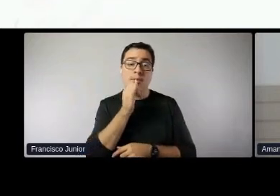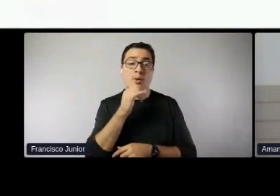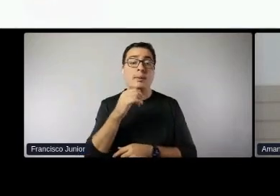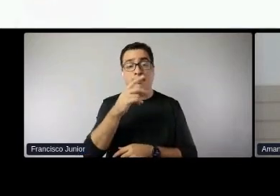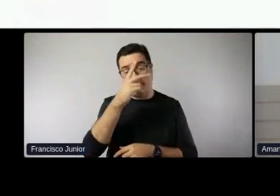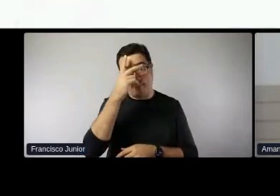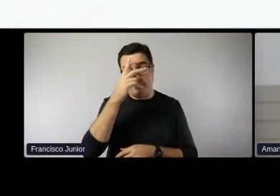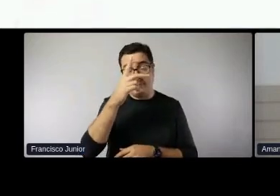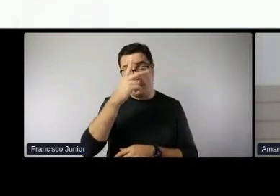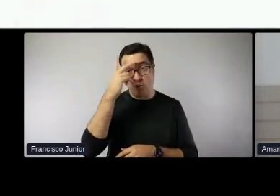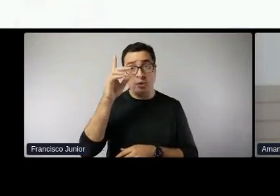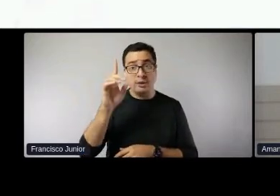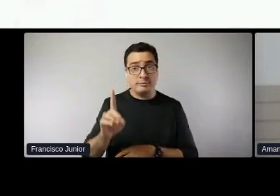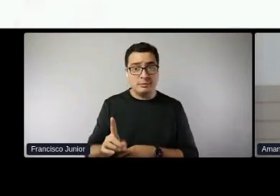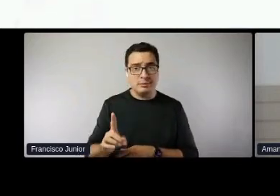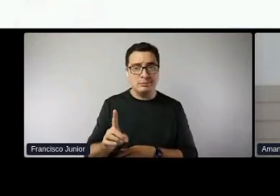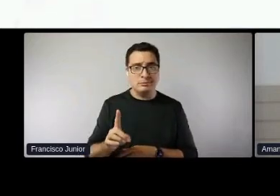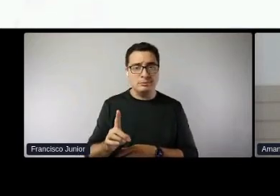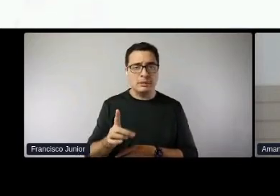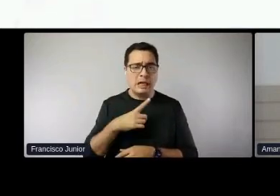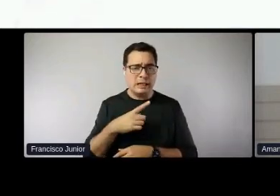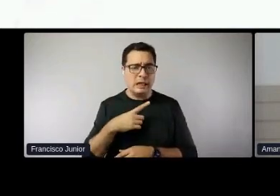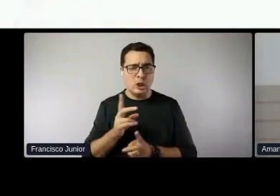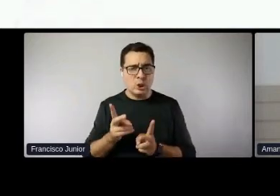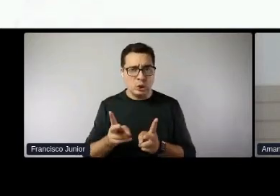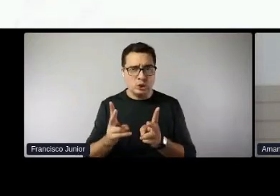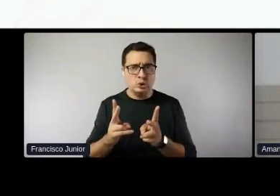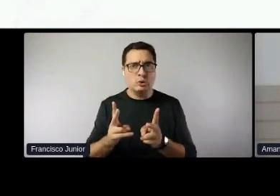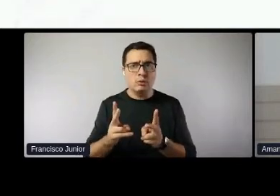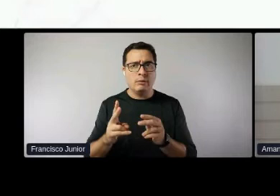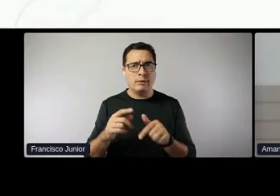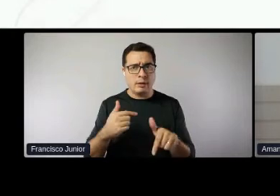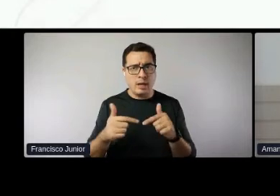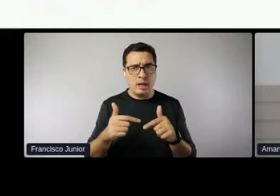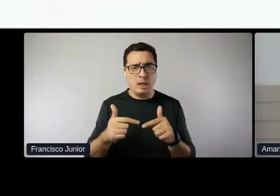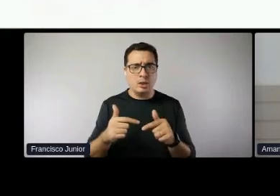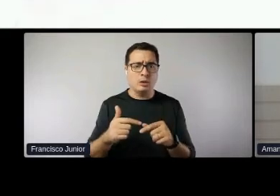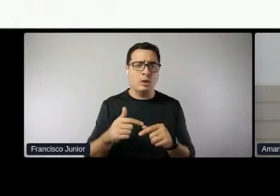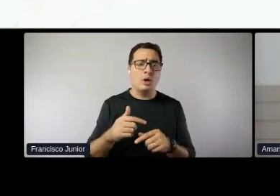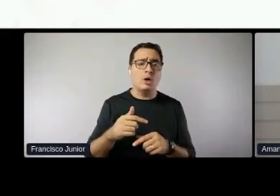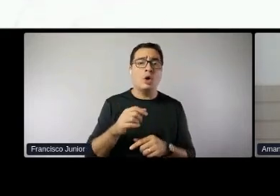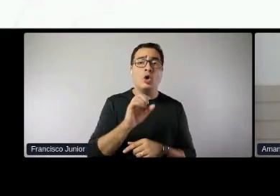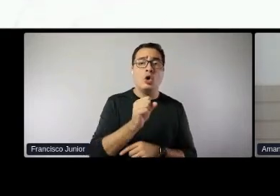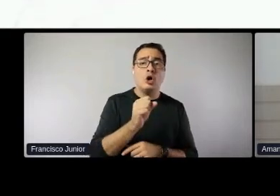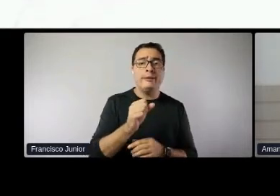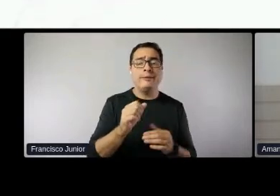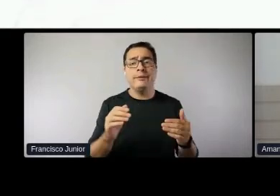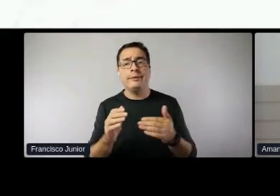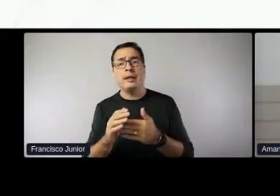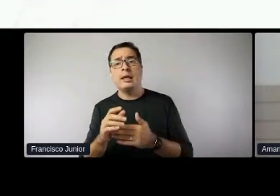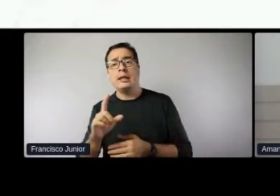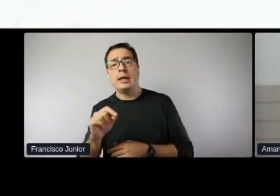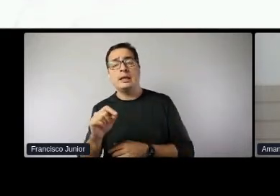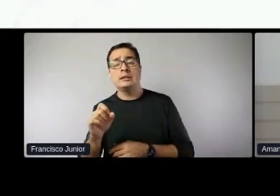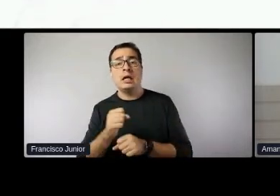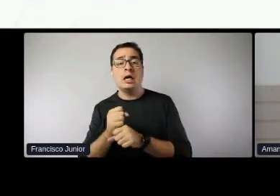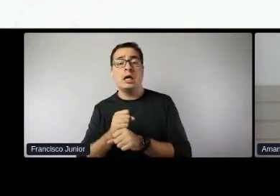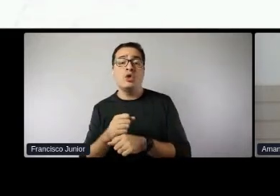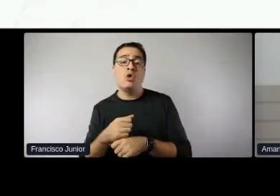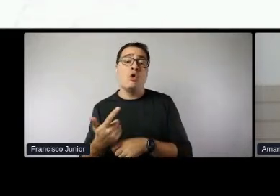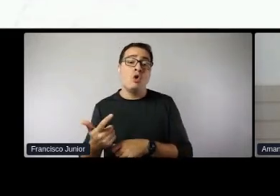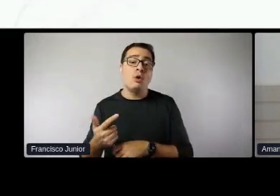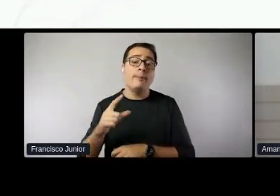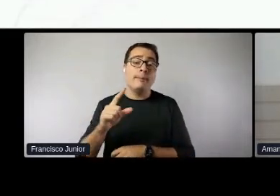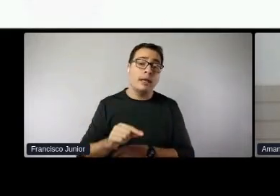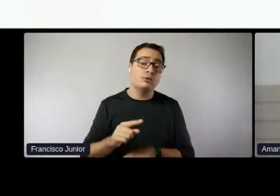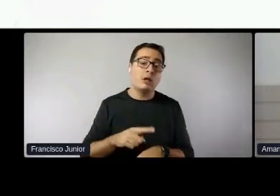pessoas com deficiência, se elas estão se mantendo na casa no período de 8 a 10 anos, né, ou se estão passando menos tempo, e